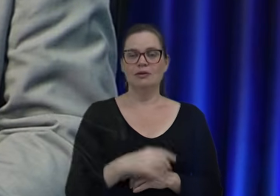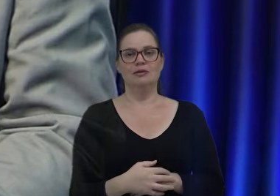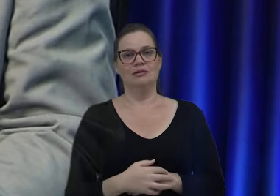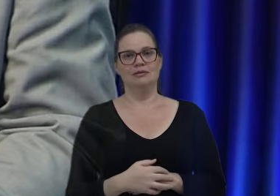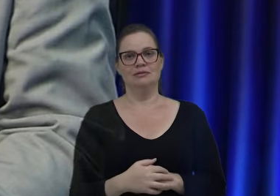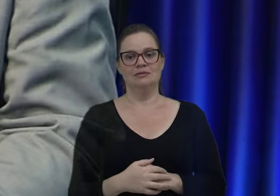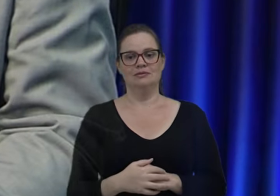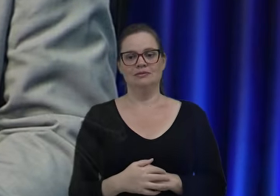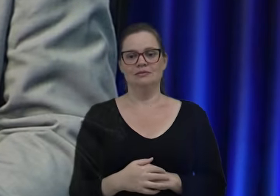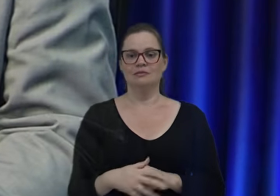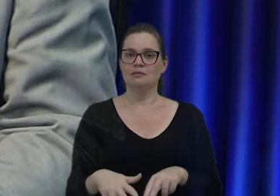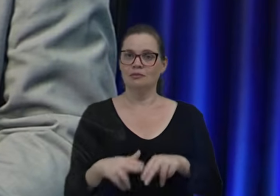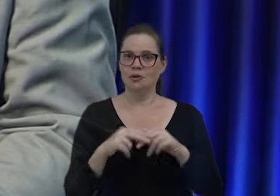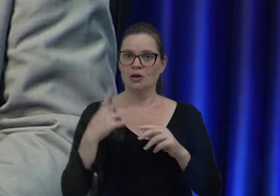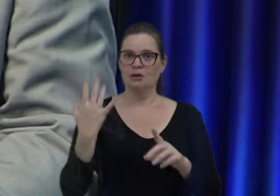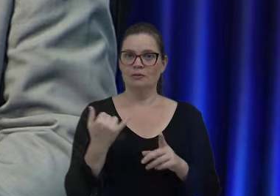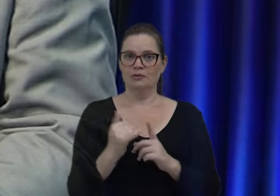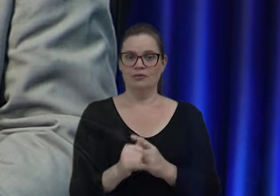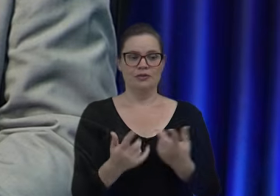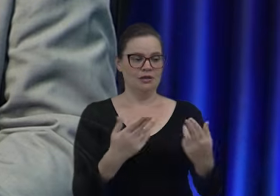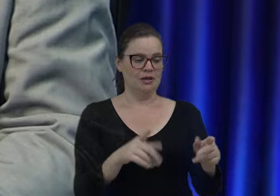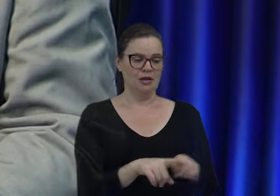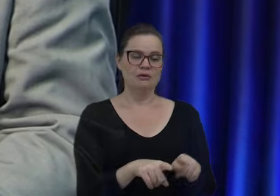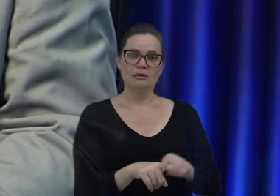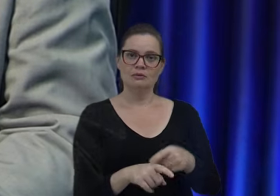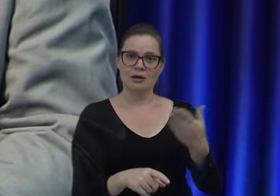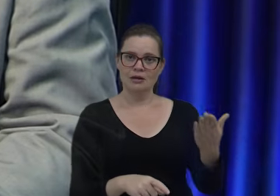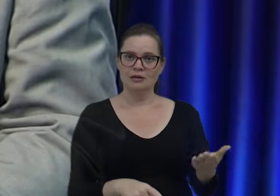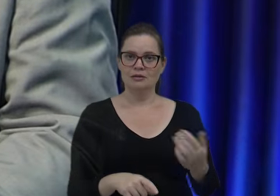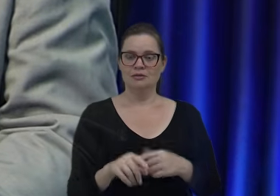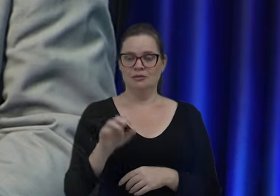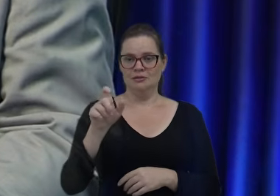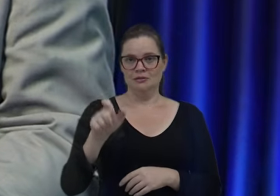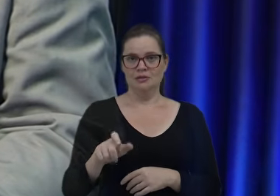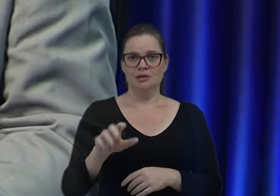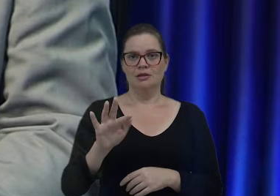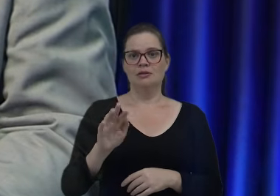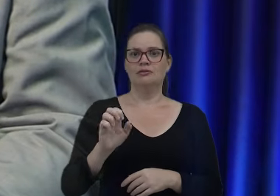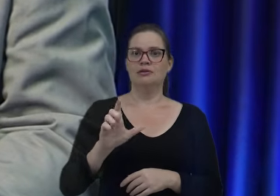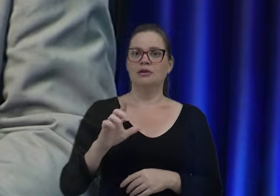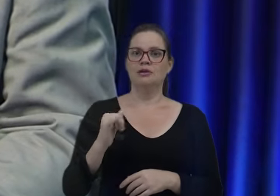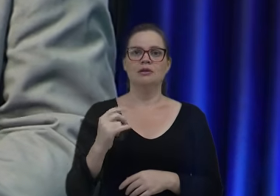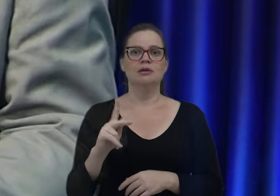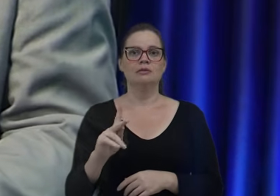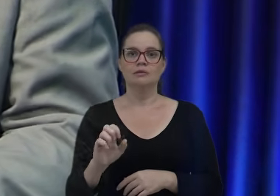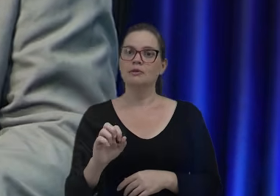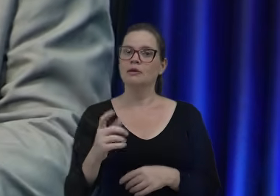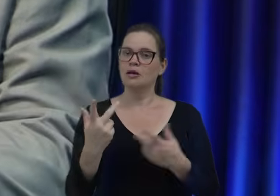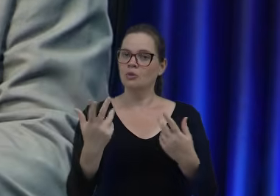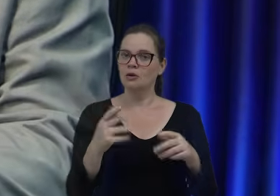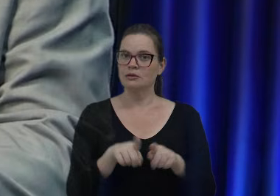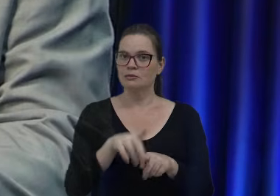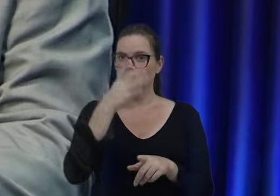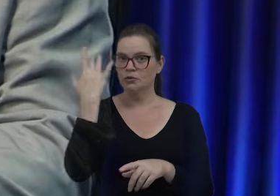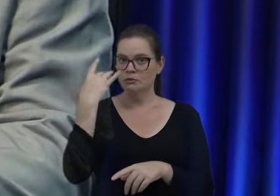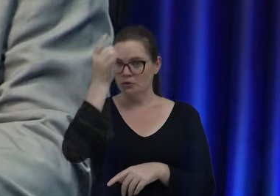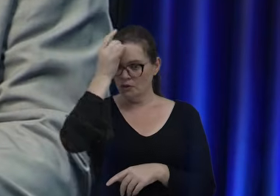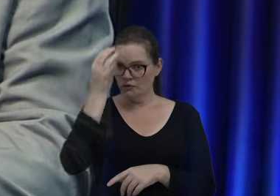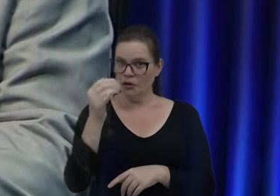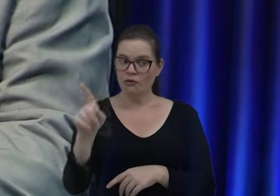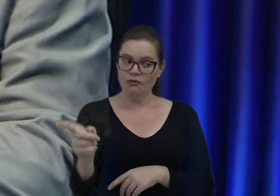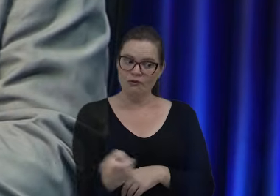E no caso de Filipe é a mesma coisa. O Espírito Santo mandou que Filipe fosse até onde ele